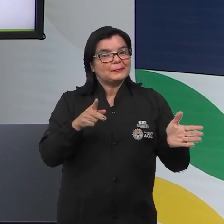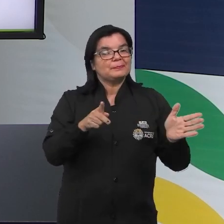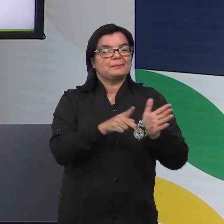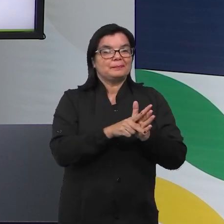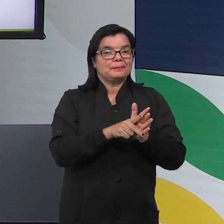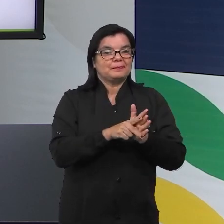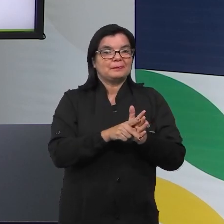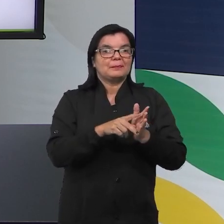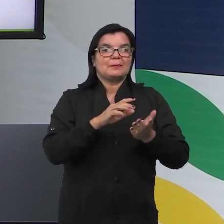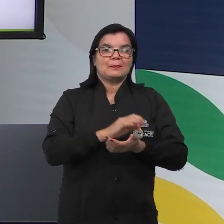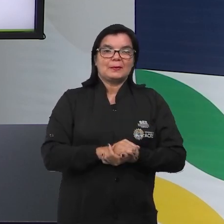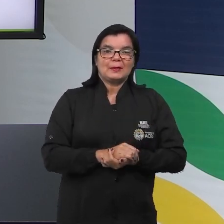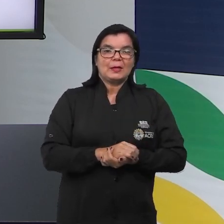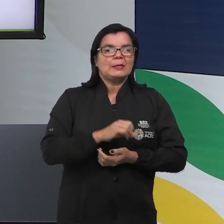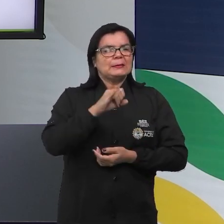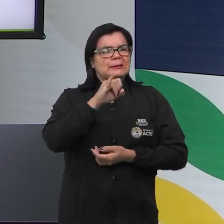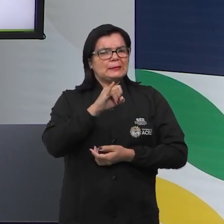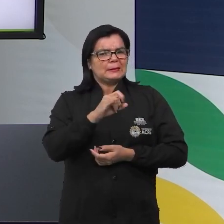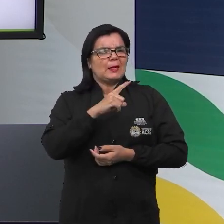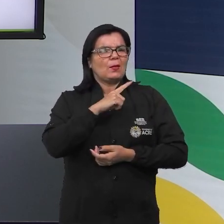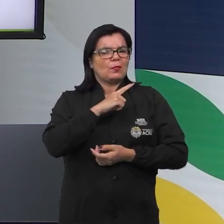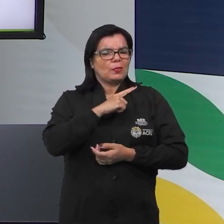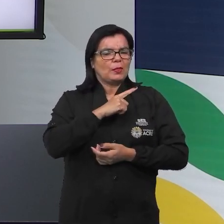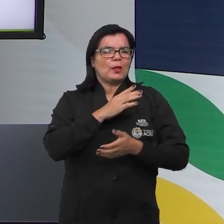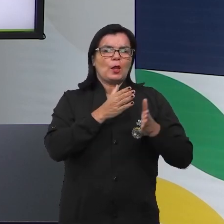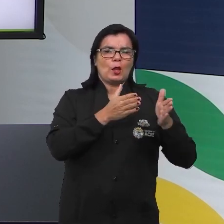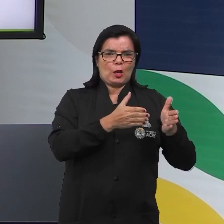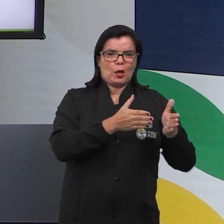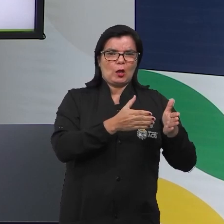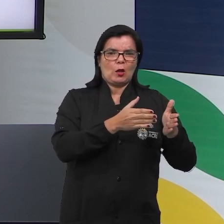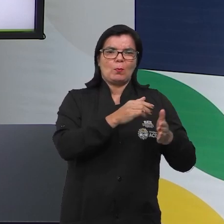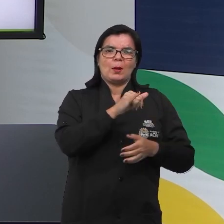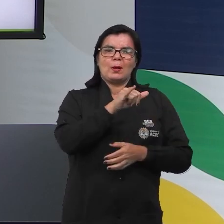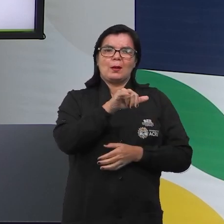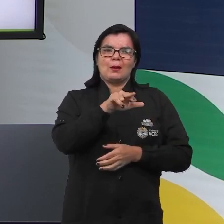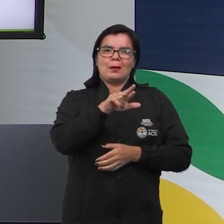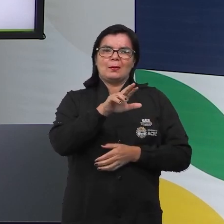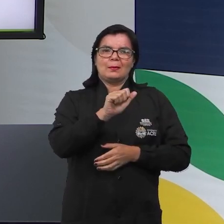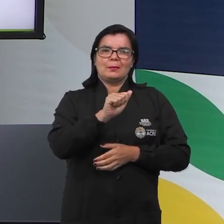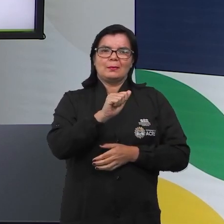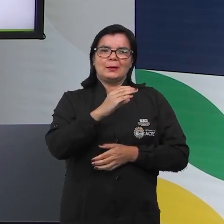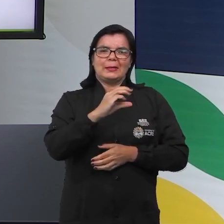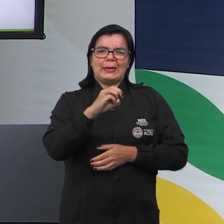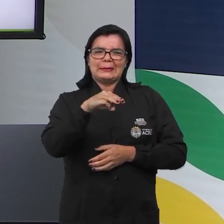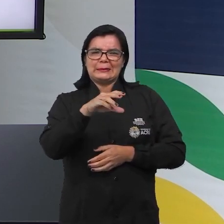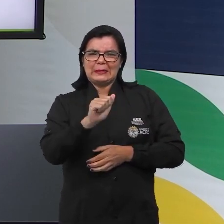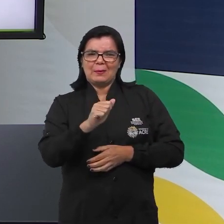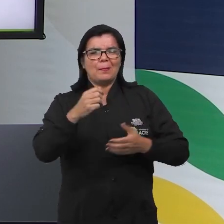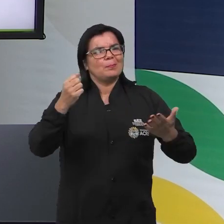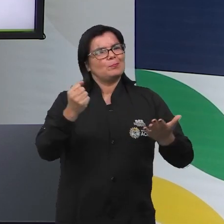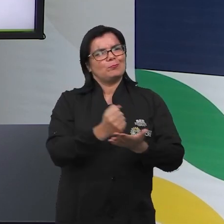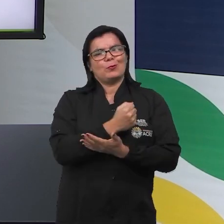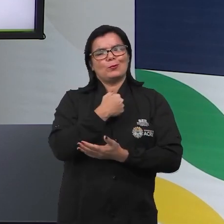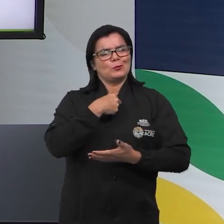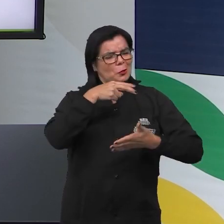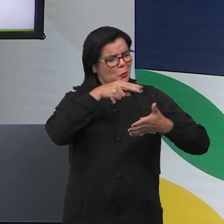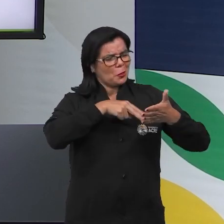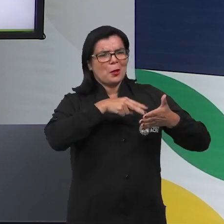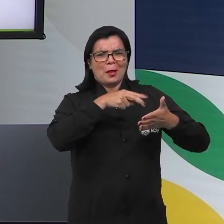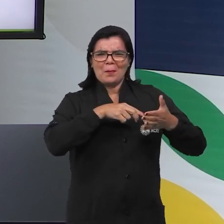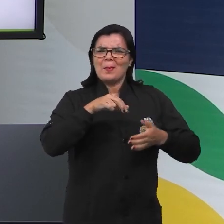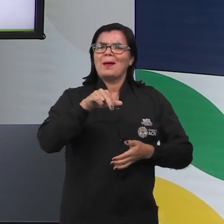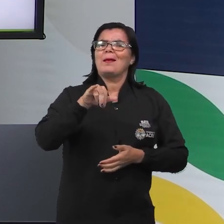pertence. Então, se por um lado eu tenho lá Iracema, poxa, professora, eu não li Marabá e